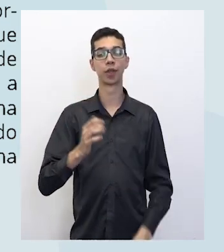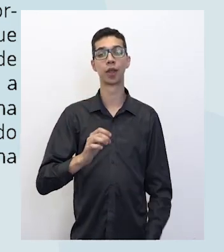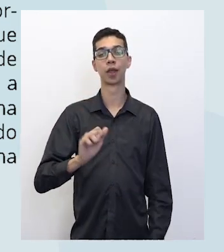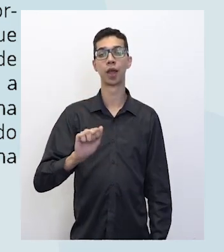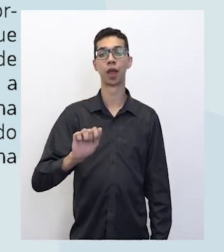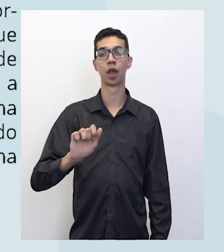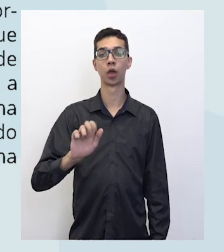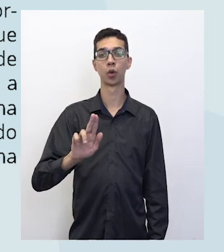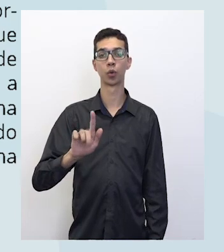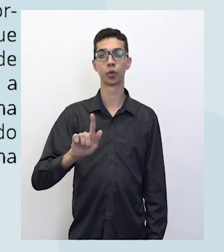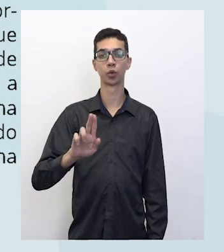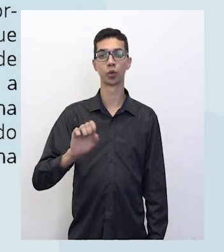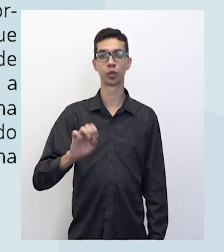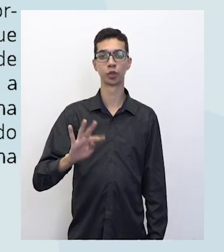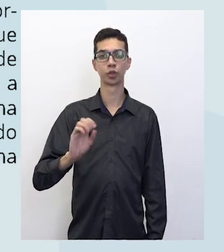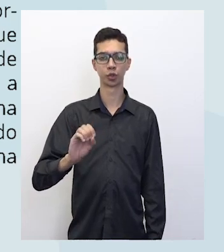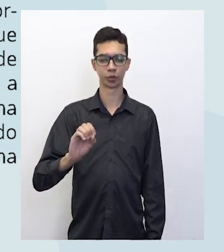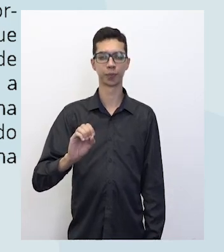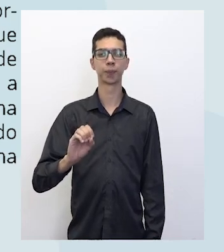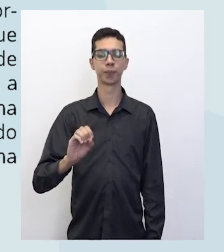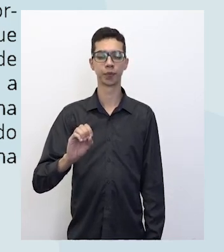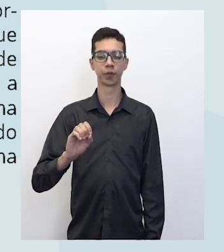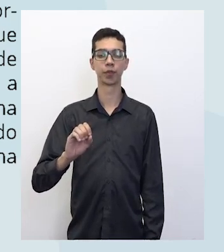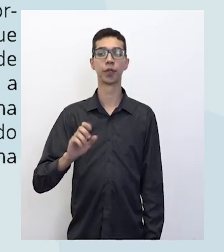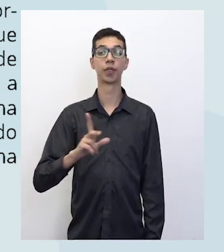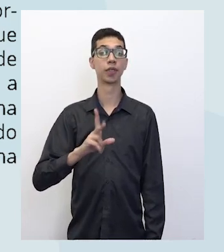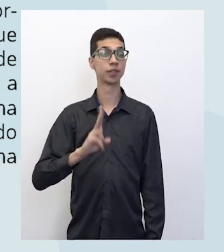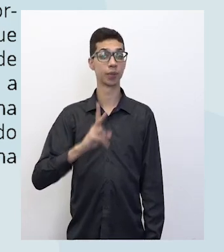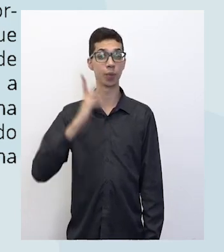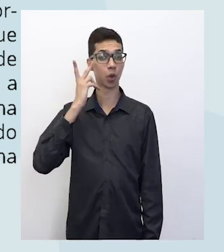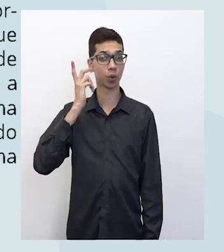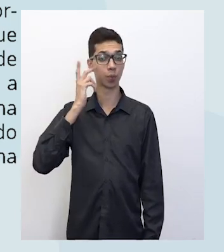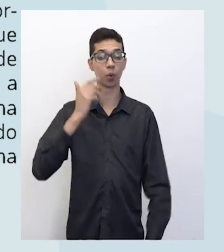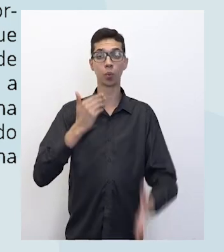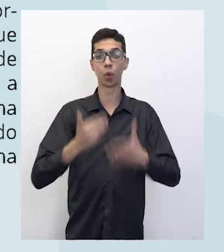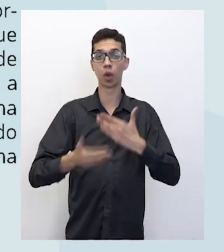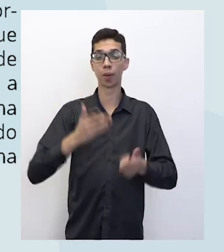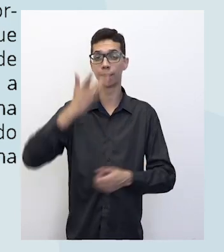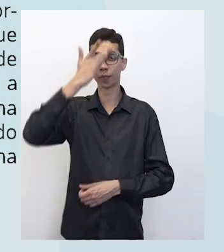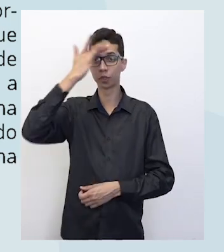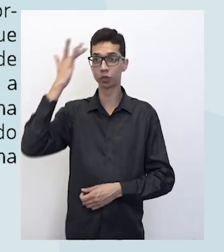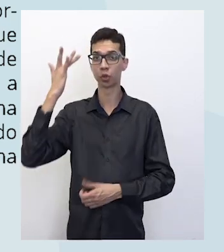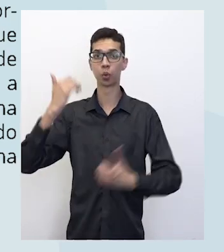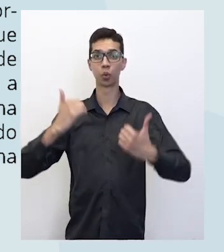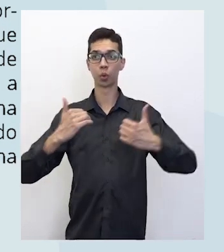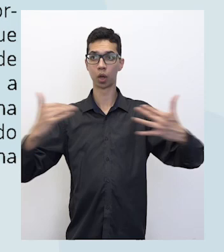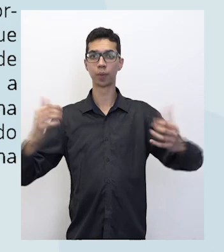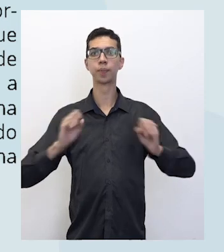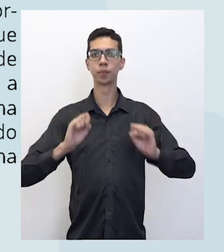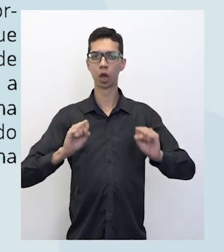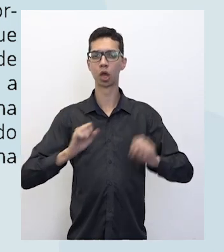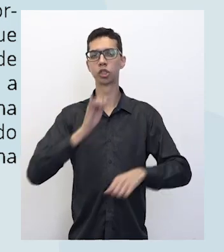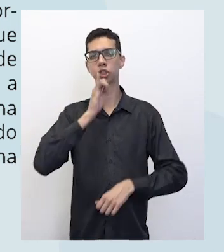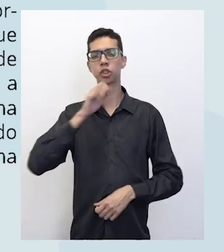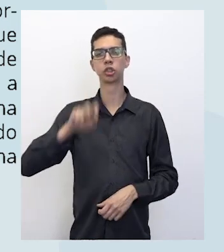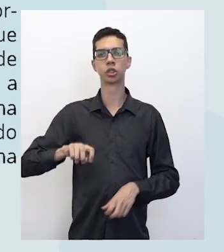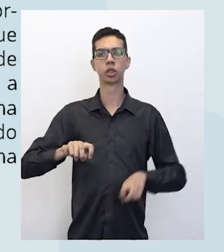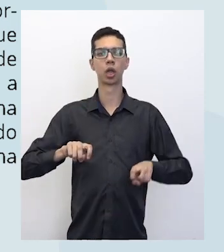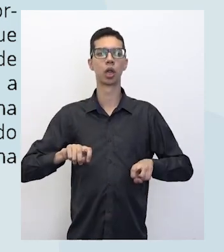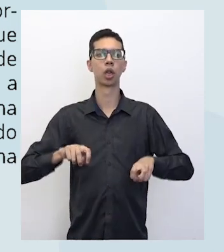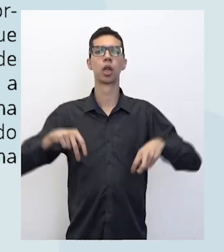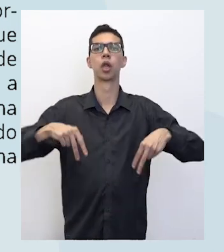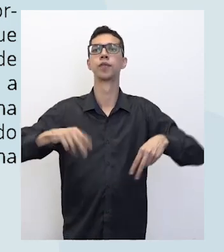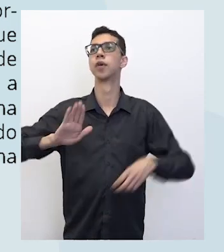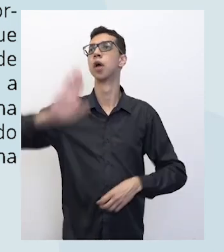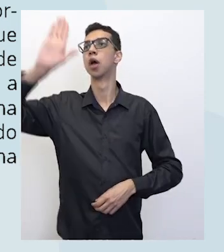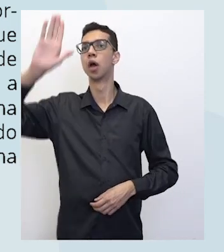comum essa questão dessas intervenções, né? Onde qualquer pessoa, a qualquer minuto que estivesse na plateia, poderia levantar-se,